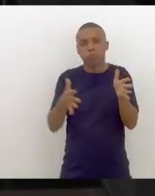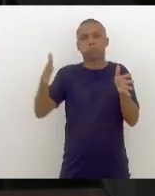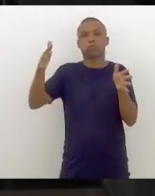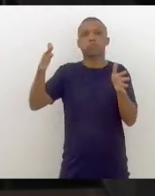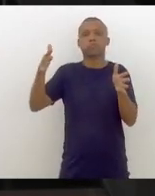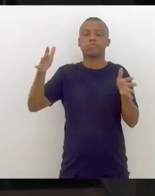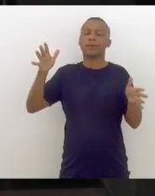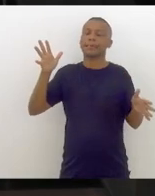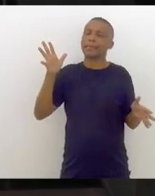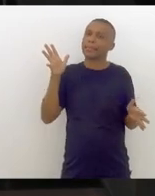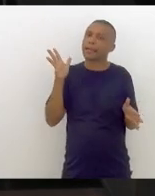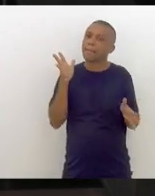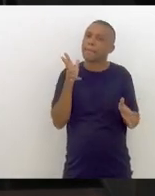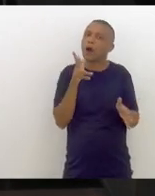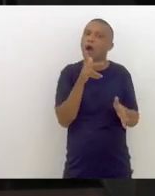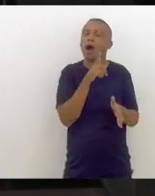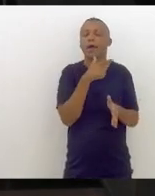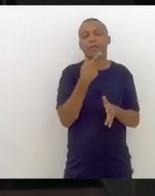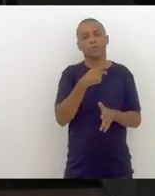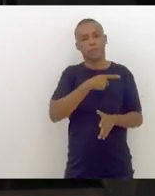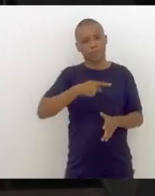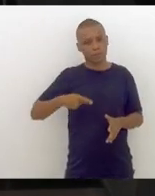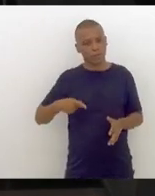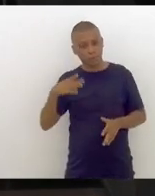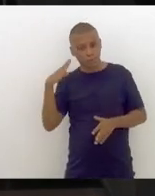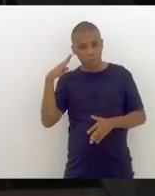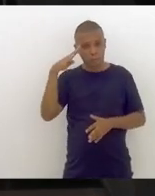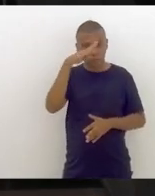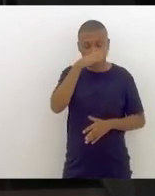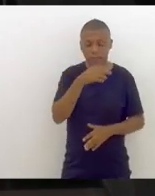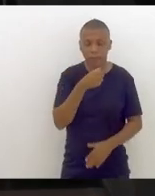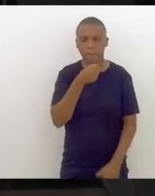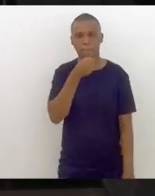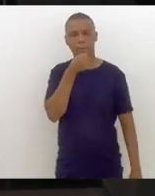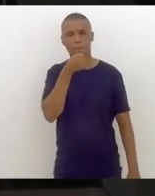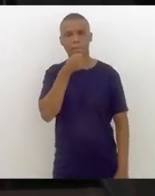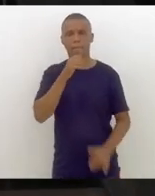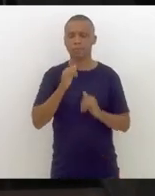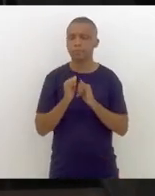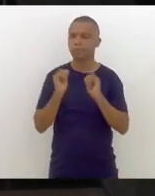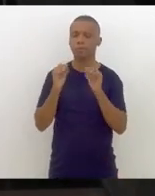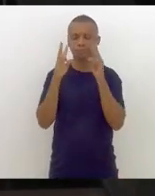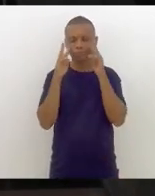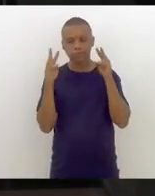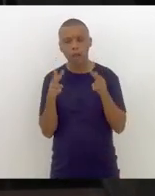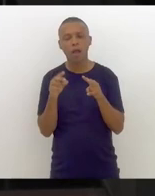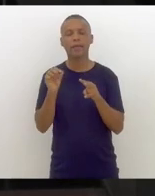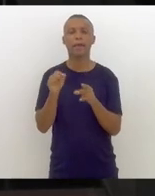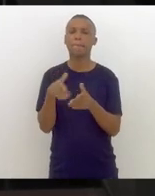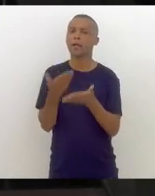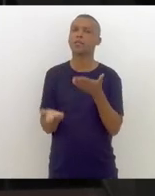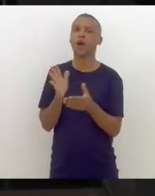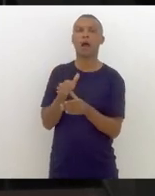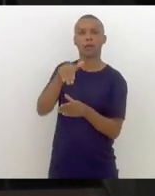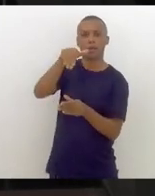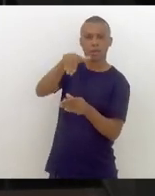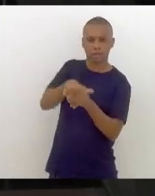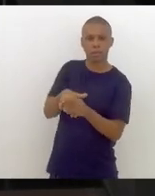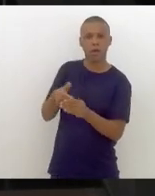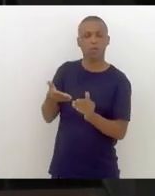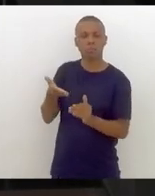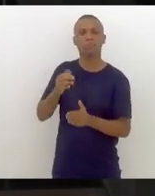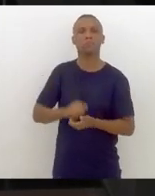morosidade do presidente Jair bolsonaro de reconhecer que perdeu a eleição